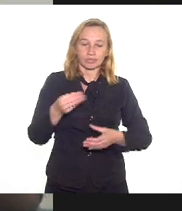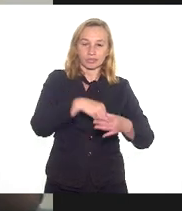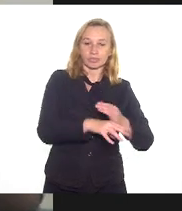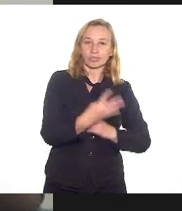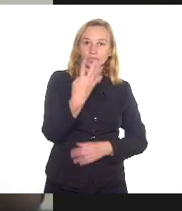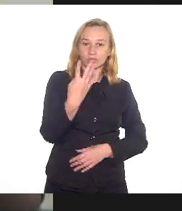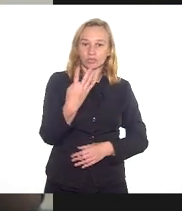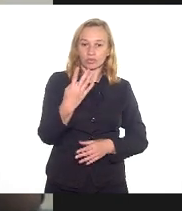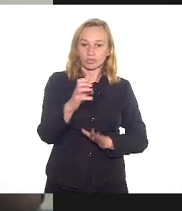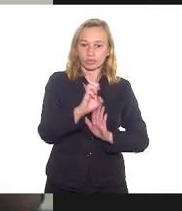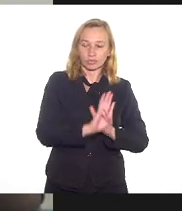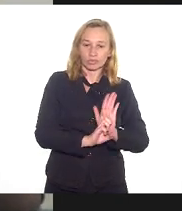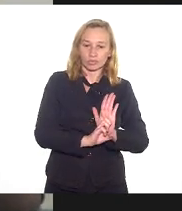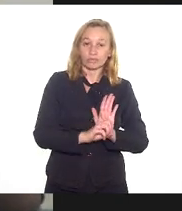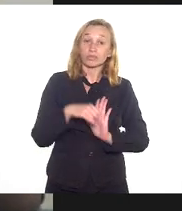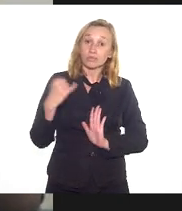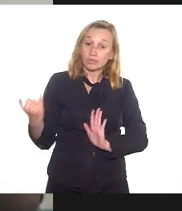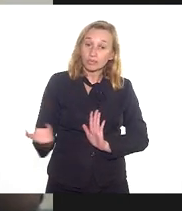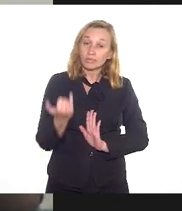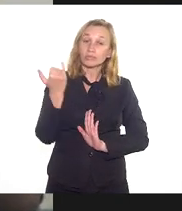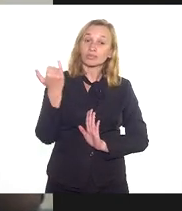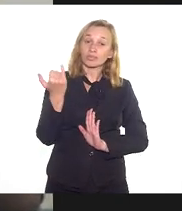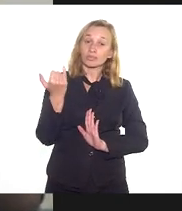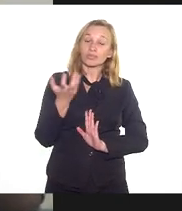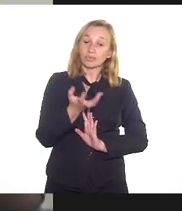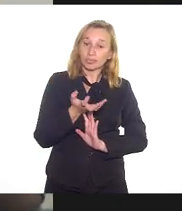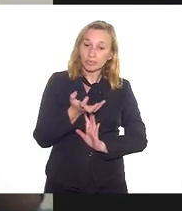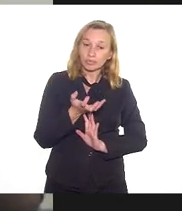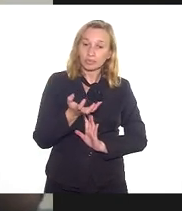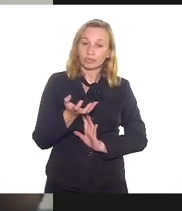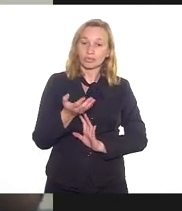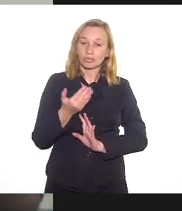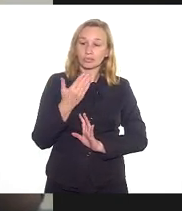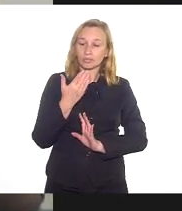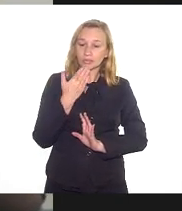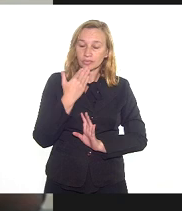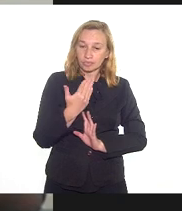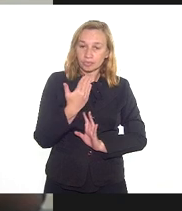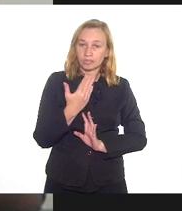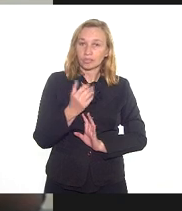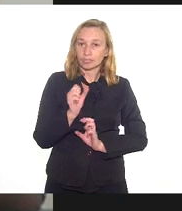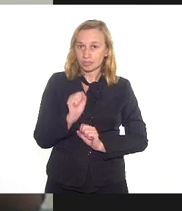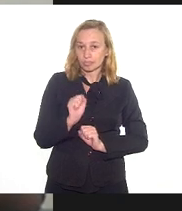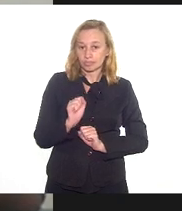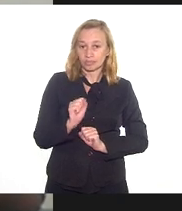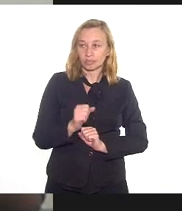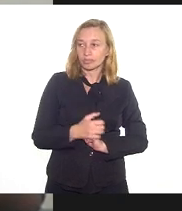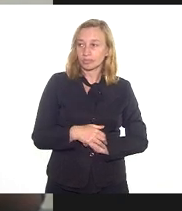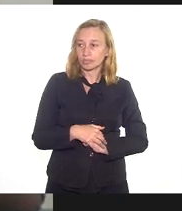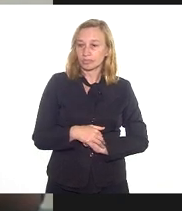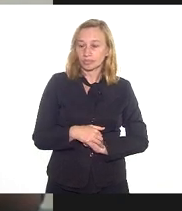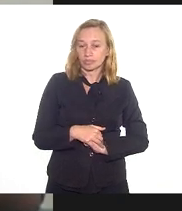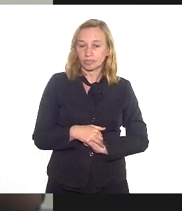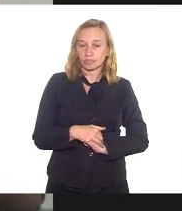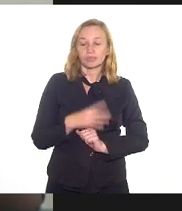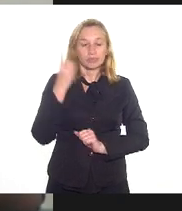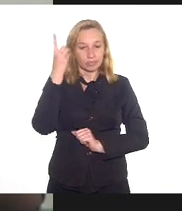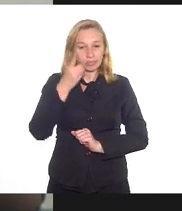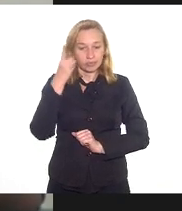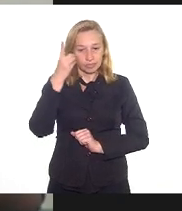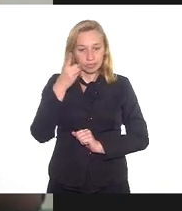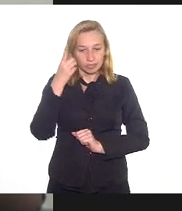emendas que são importantes. Eu gostaria de fazer uma mediação possível, caso o deputado Luiz